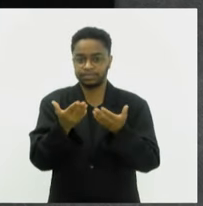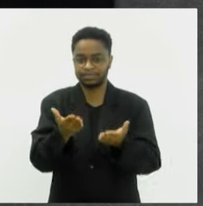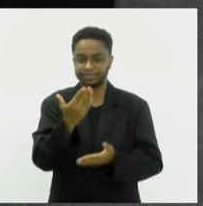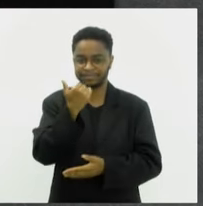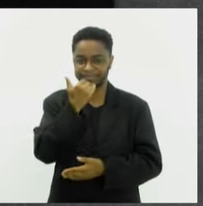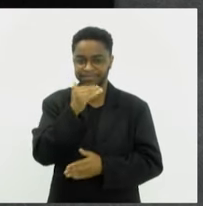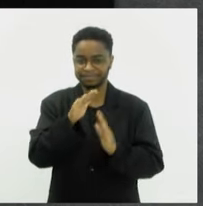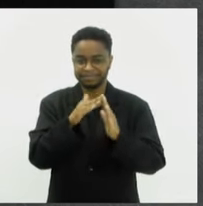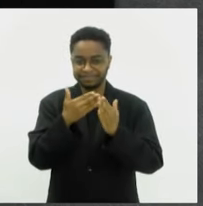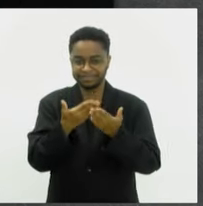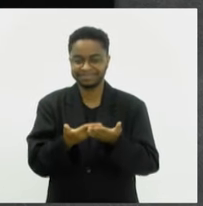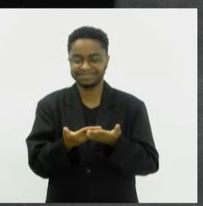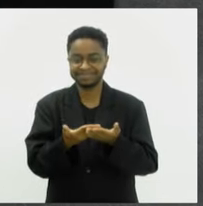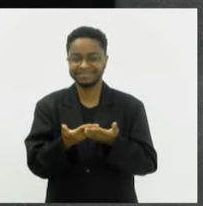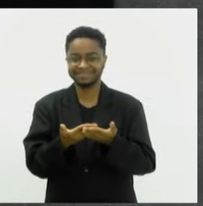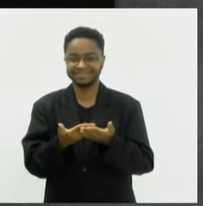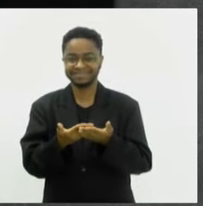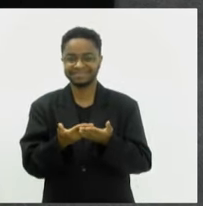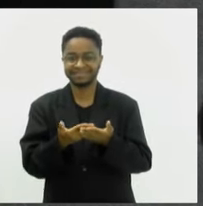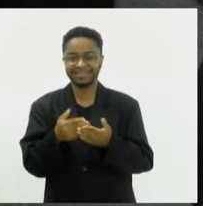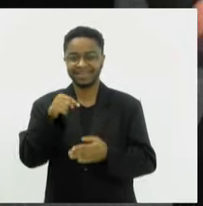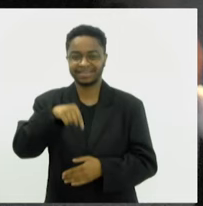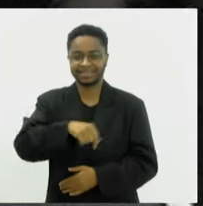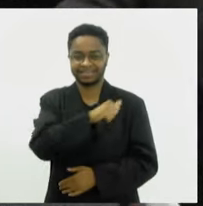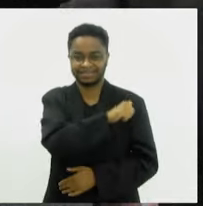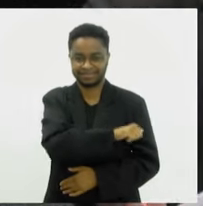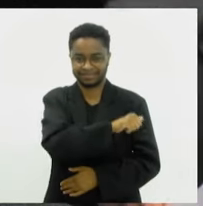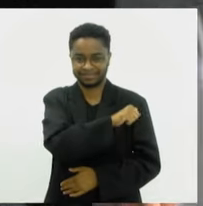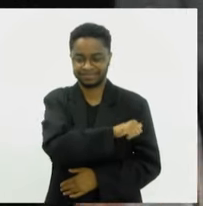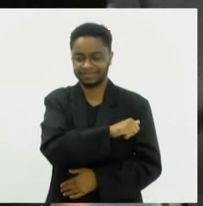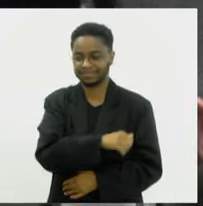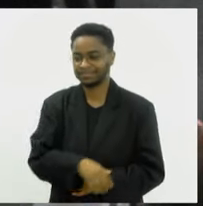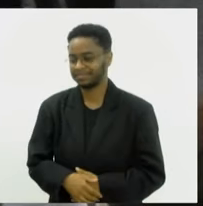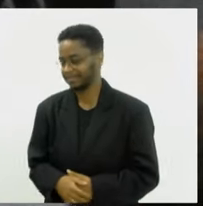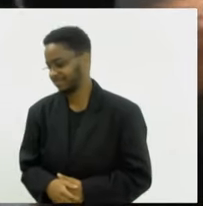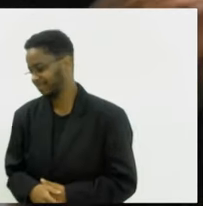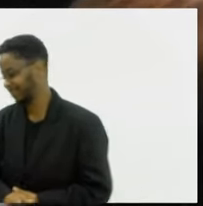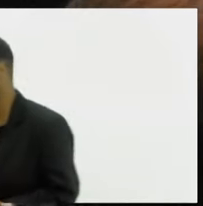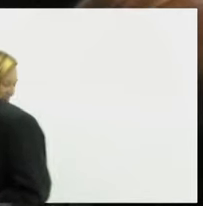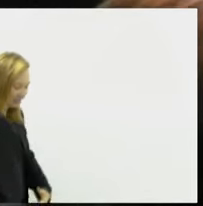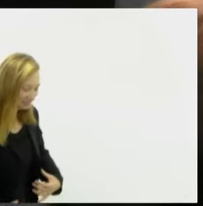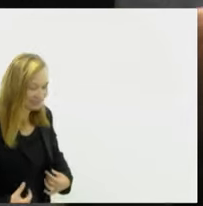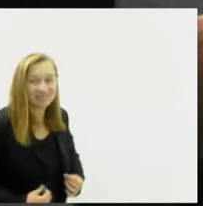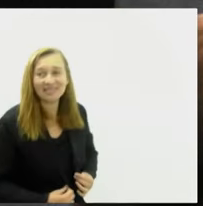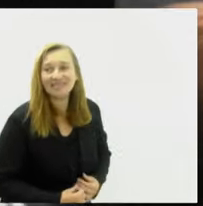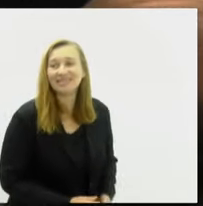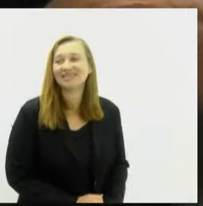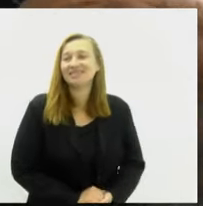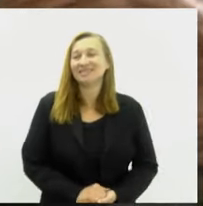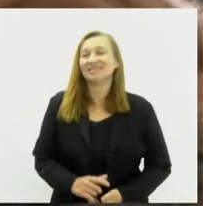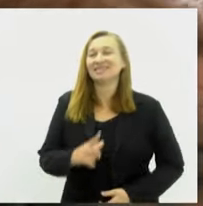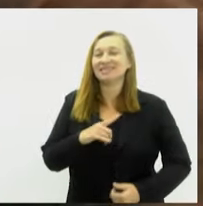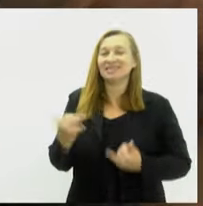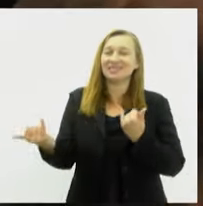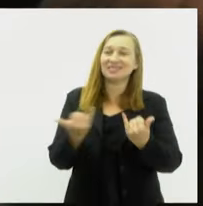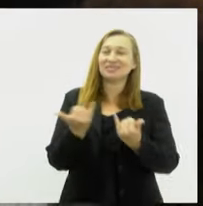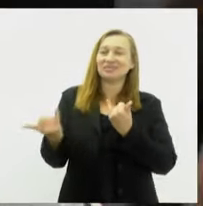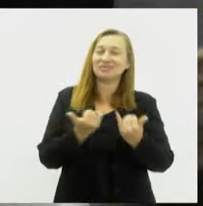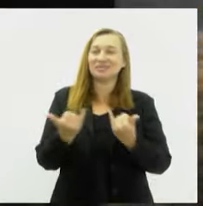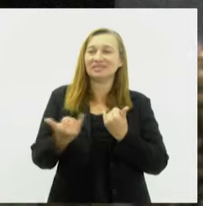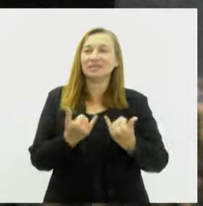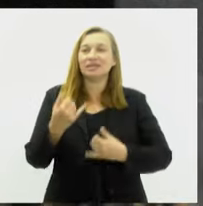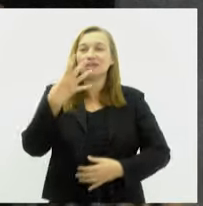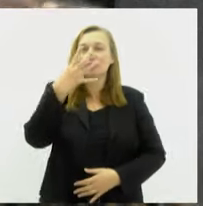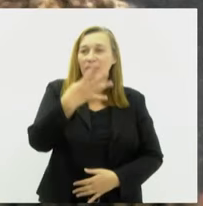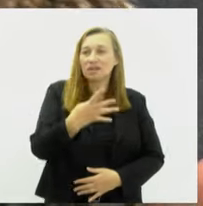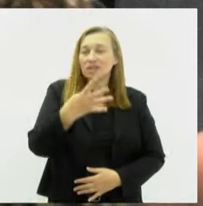escolar no município do Rio de Janeiro, tendo em vista de que tenhamos a informação aqui que são